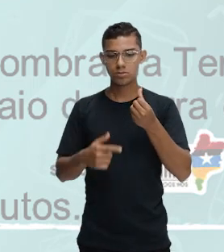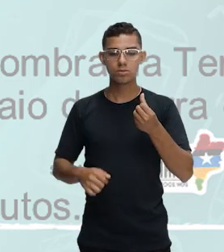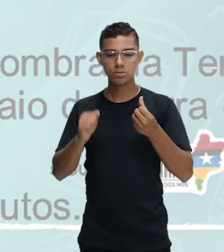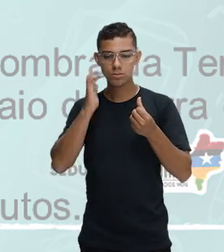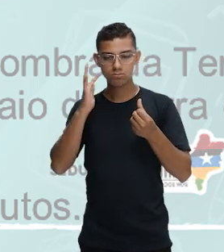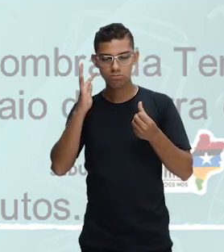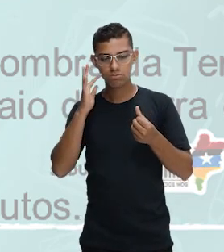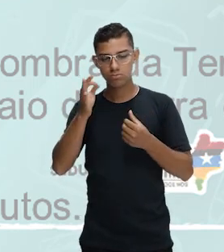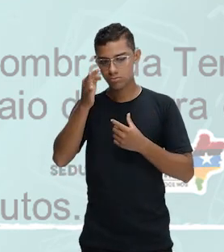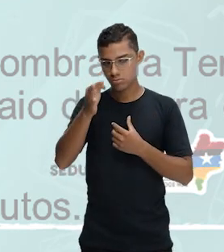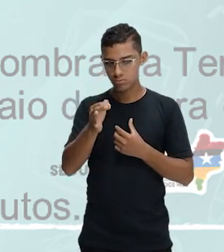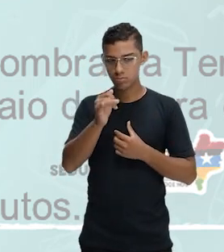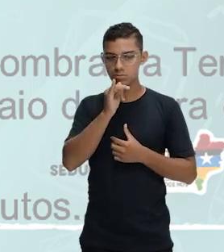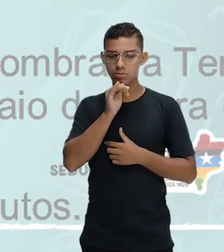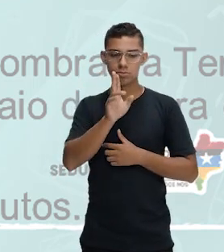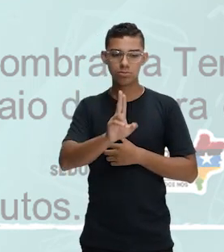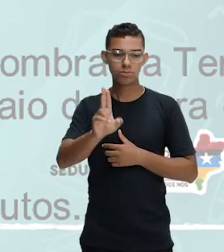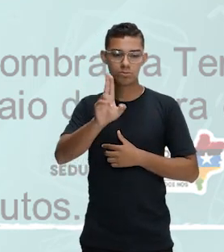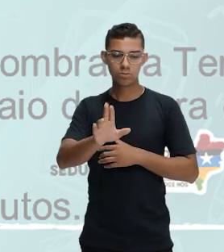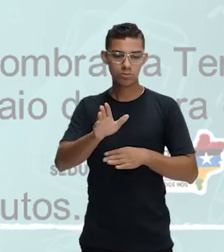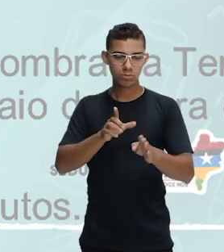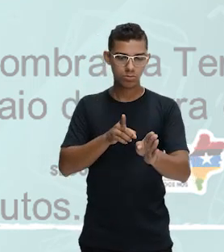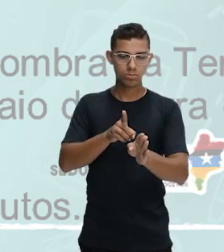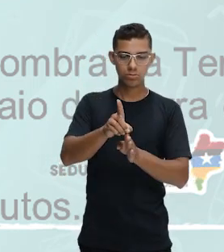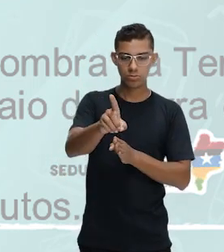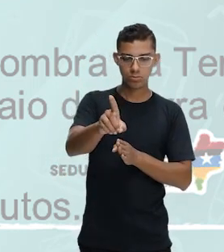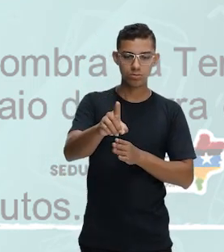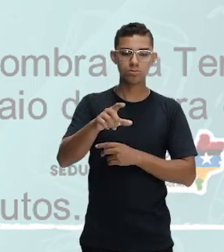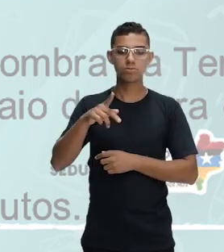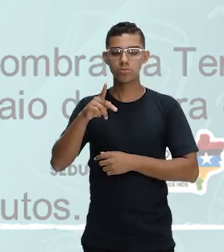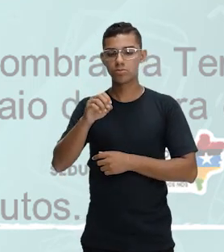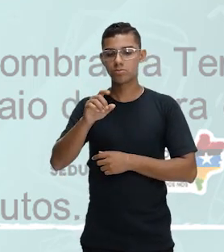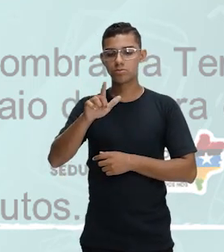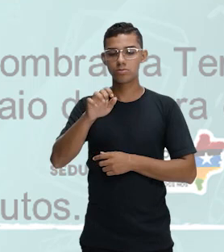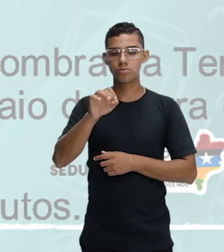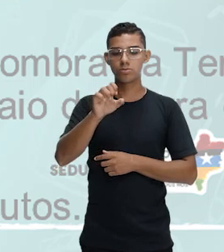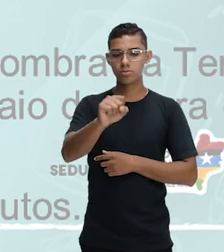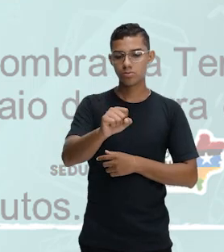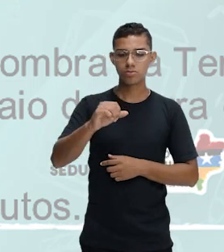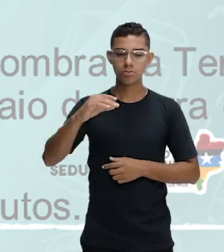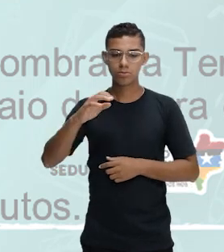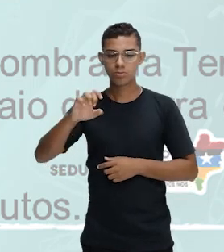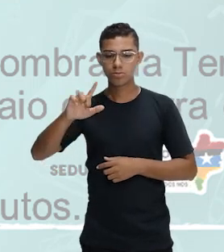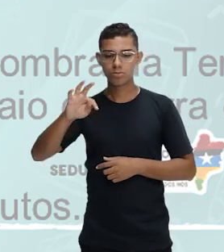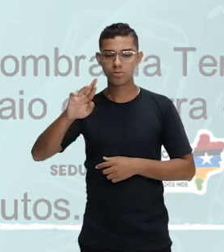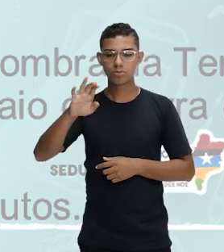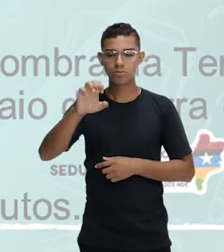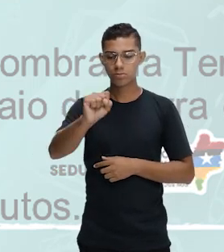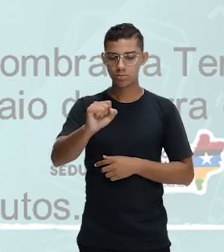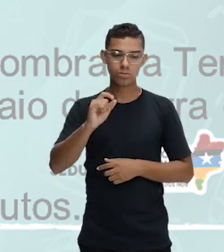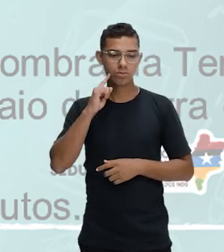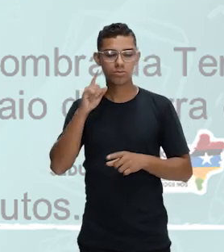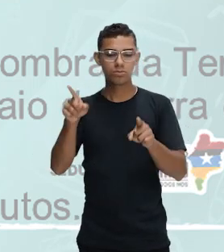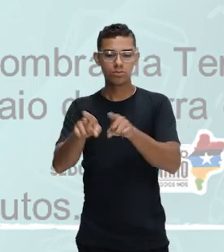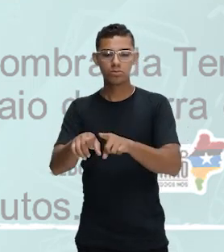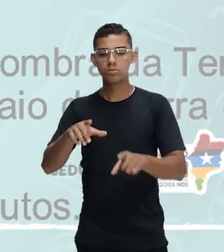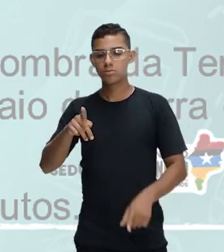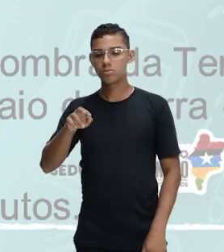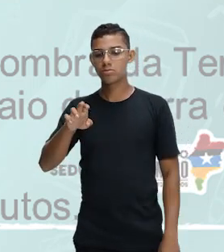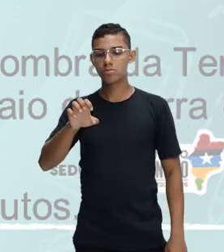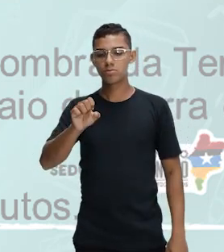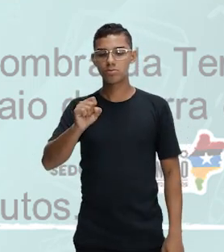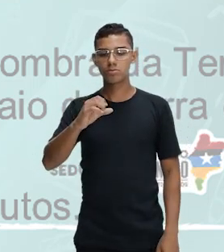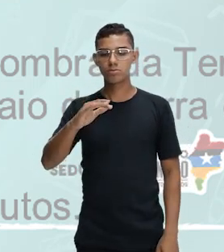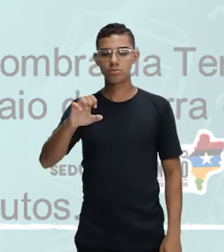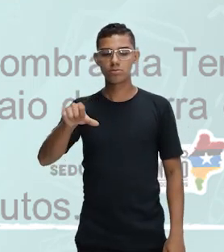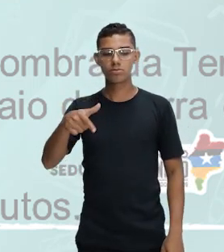Deduziu corretamente a direção dos polos celestes e a precessão, que é a variação da direção